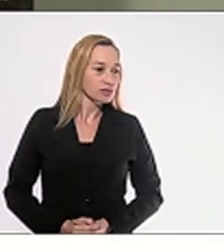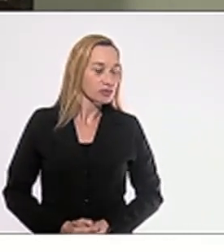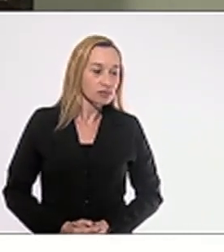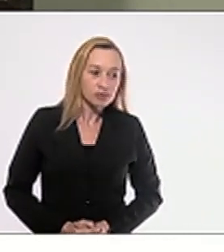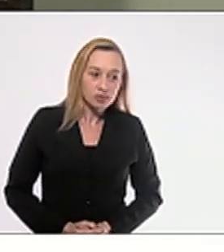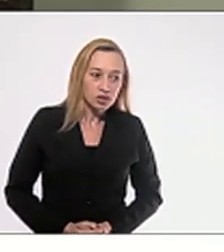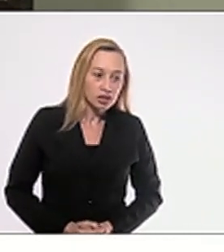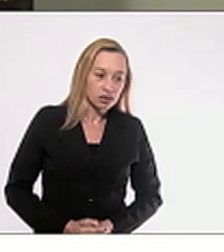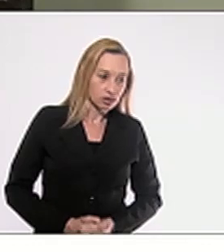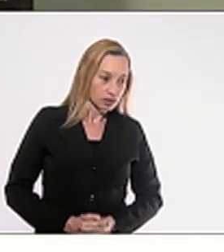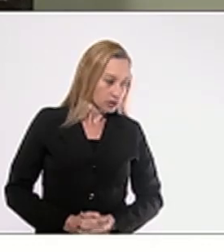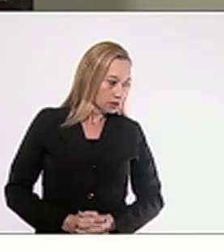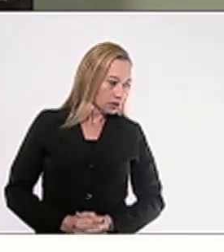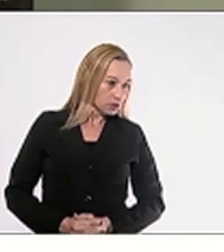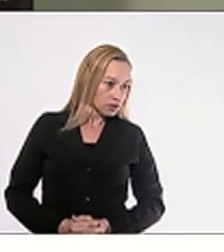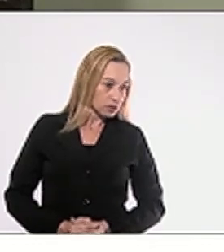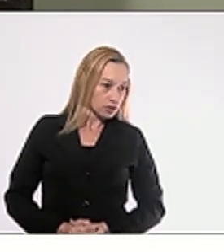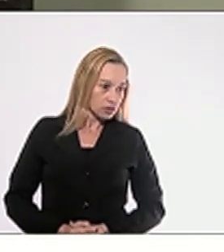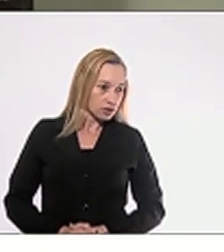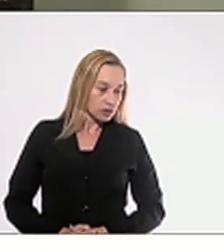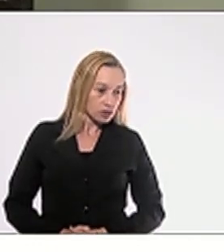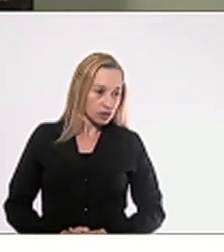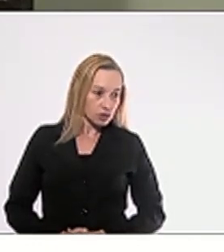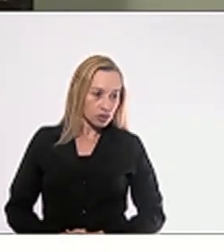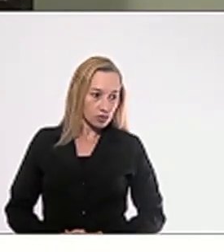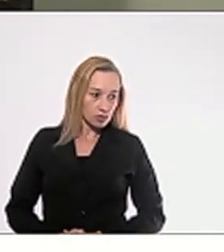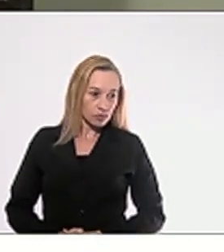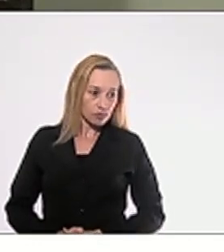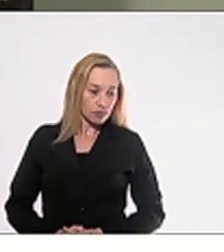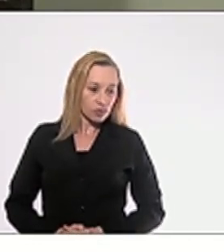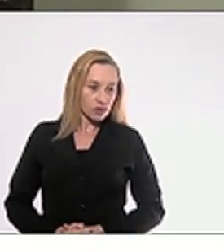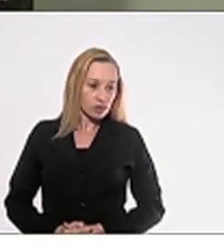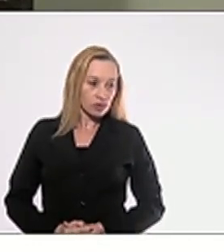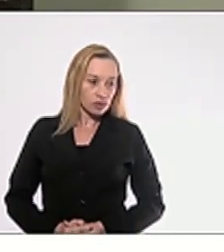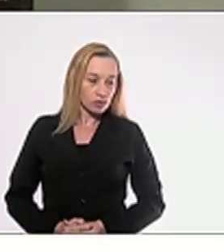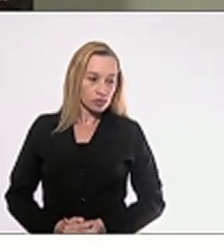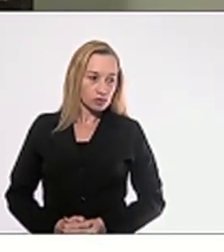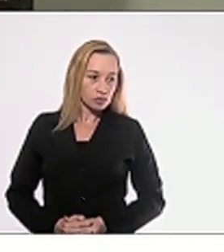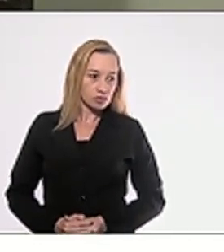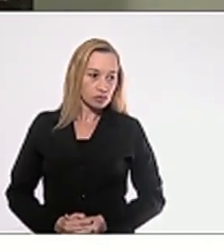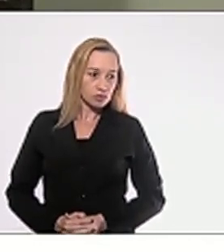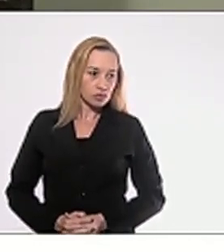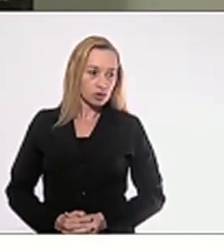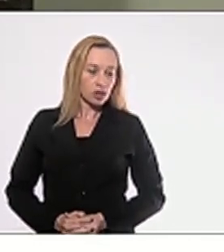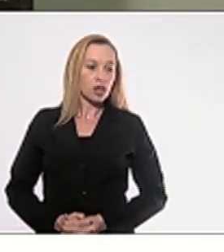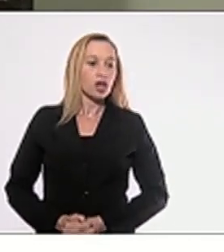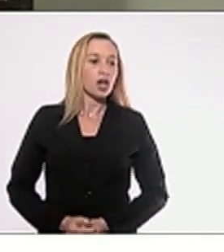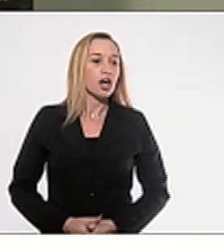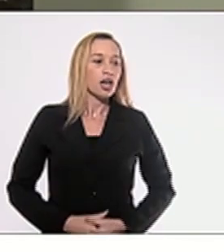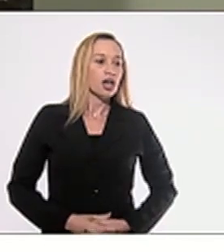não está chegando por rede. Então, a exigência da legislação está amparada na